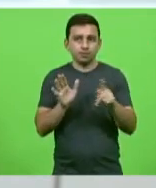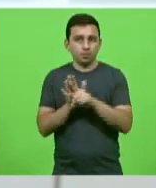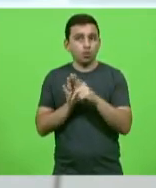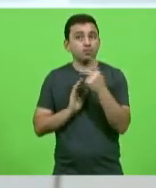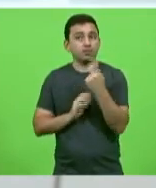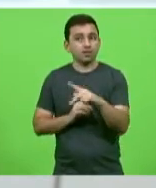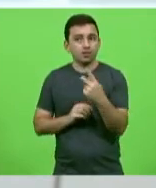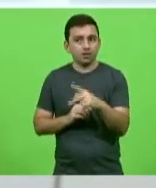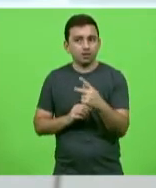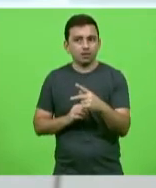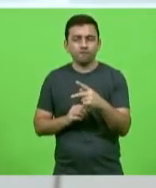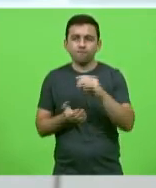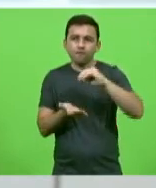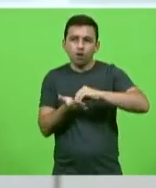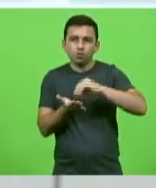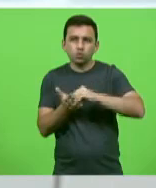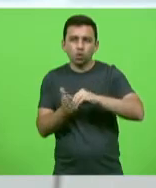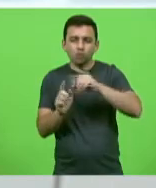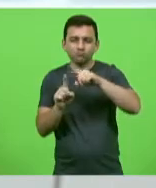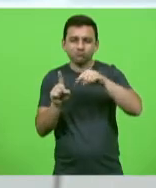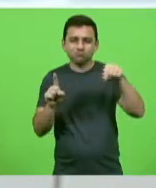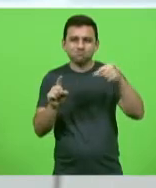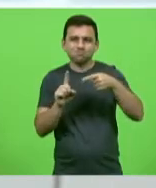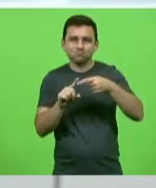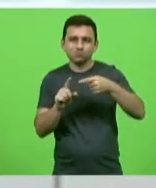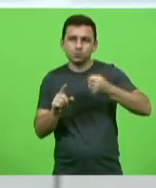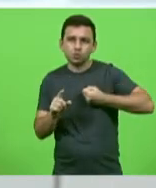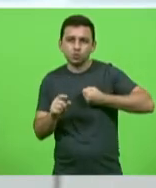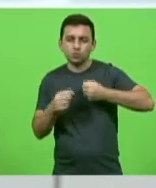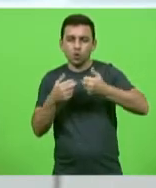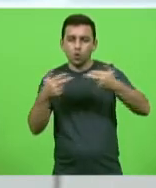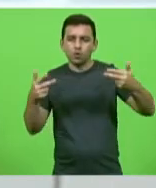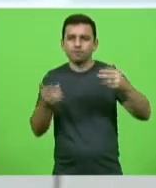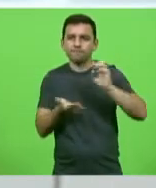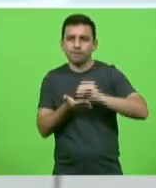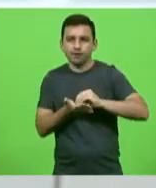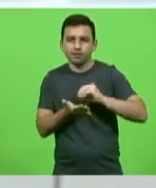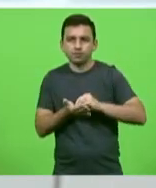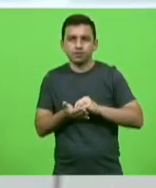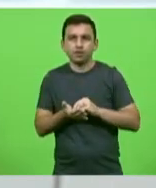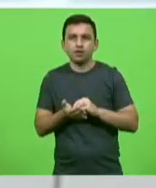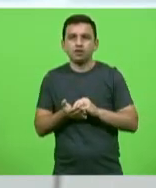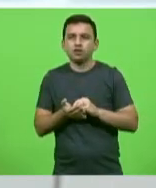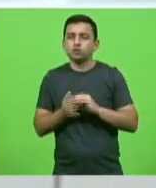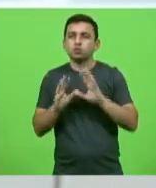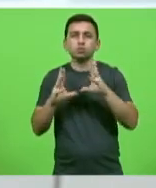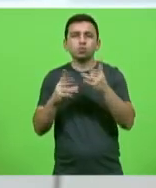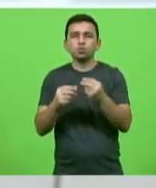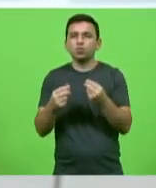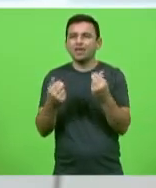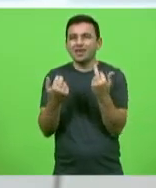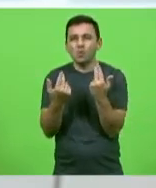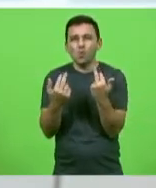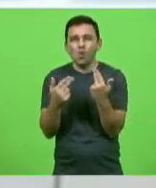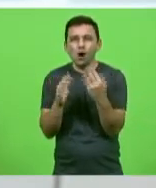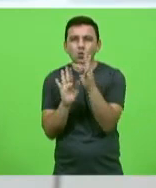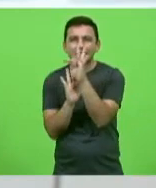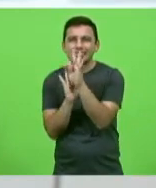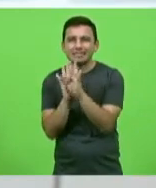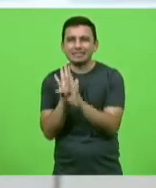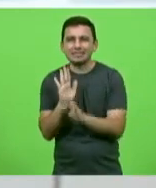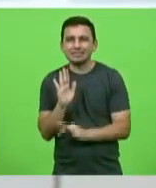desprovidos de dados essenciais ambos possuem a mesma formatação a